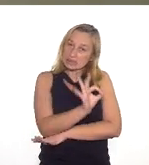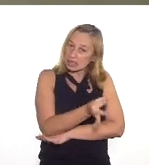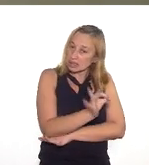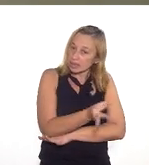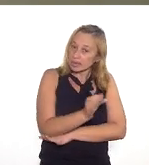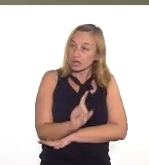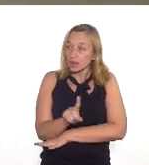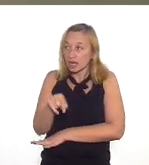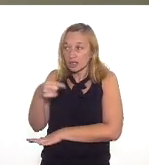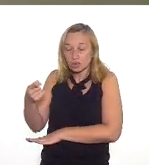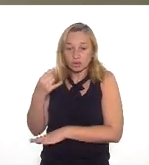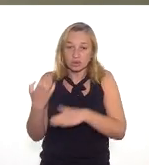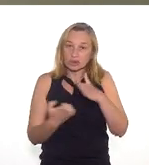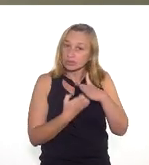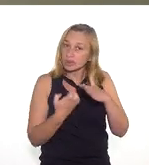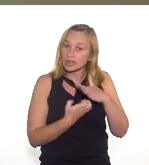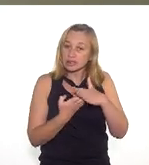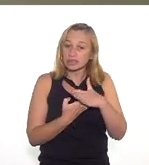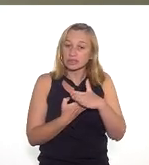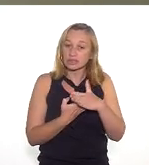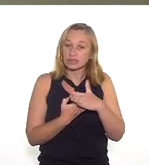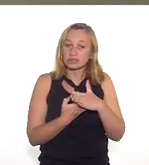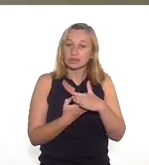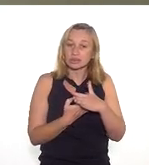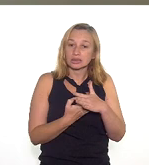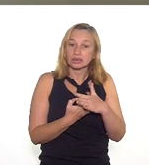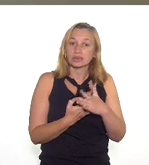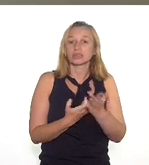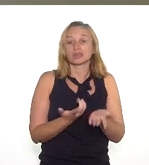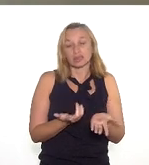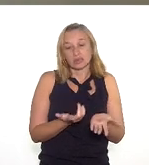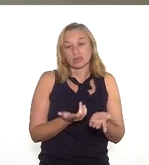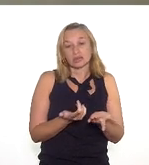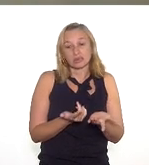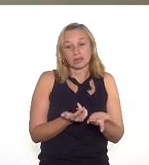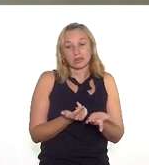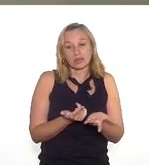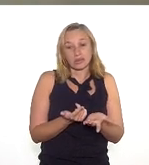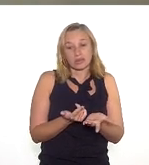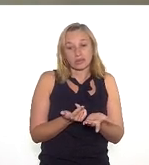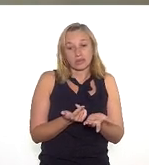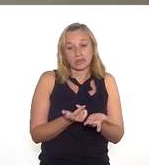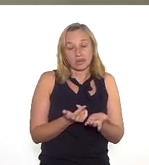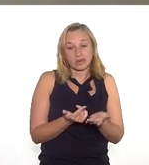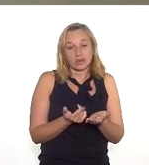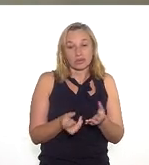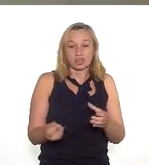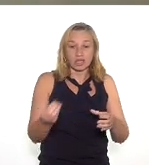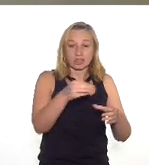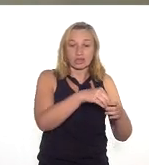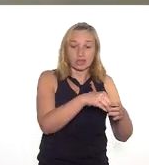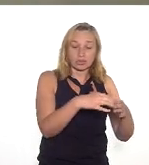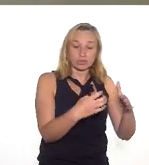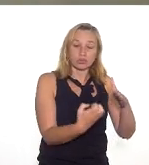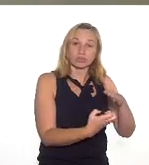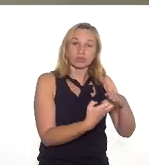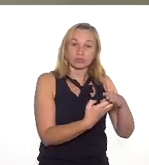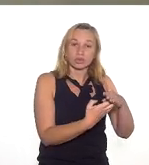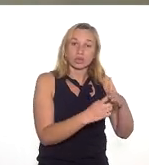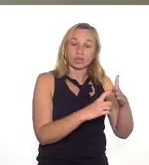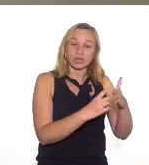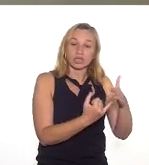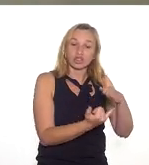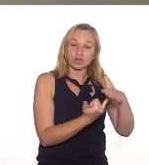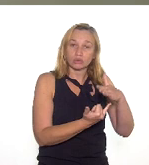evidentemente as outras empresas devem estar alocando isso nas instituições. E aí eu